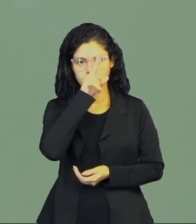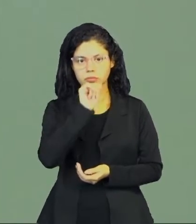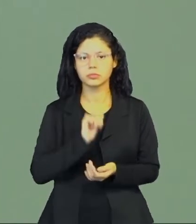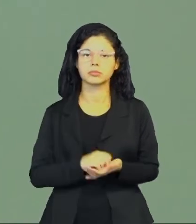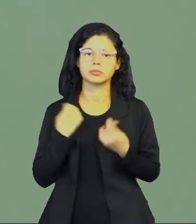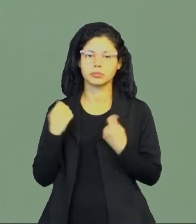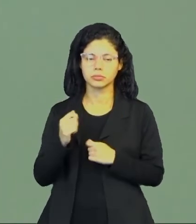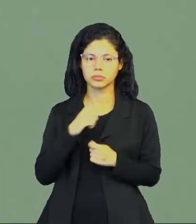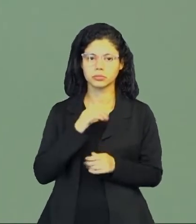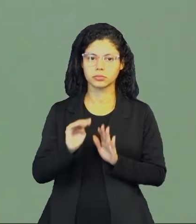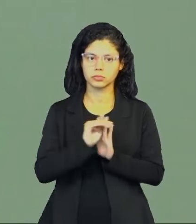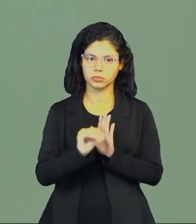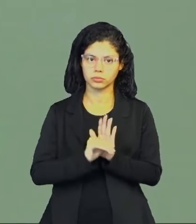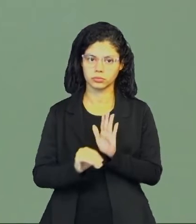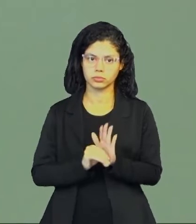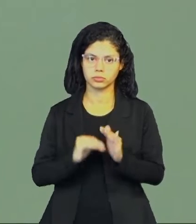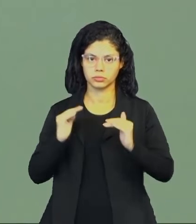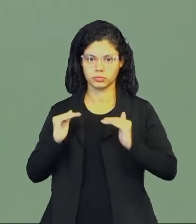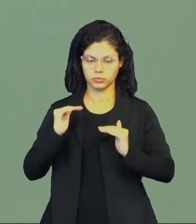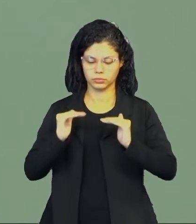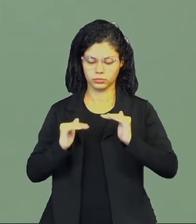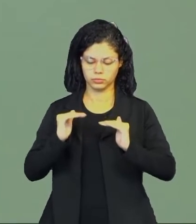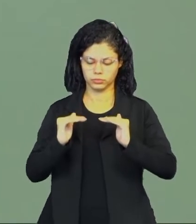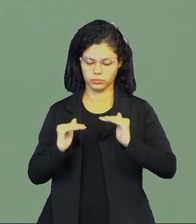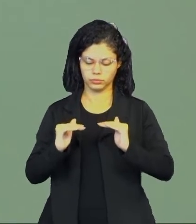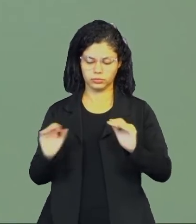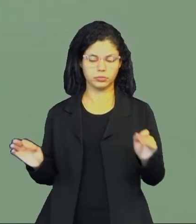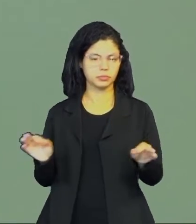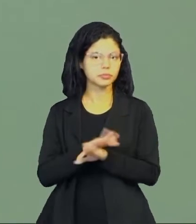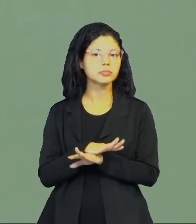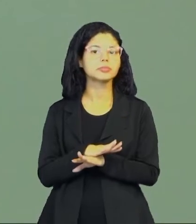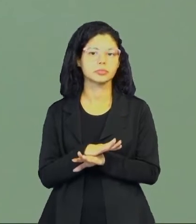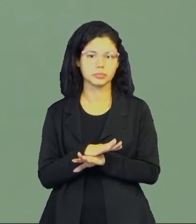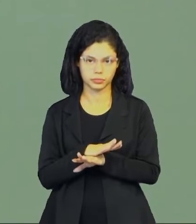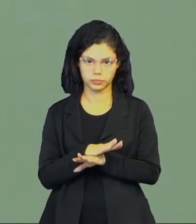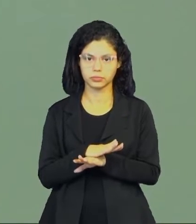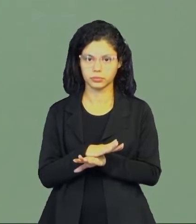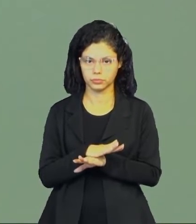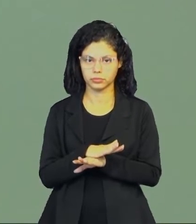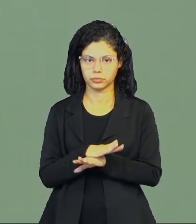gente tem os poderes equilibrados, né, que acabam